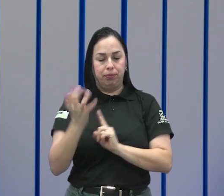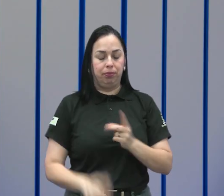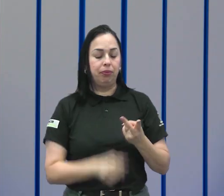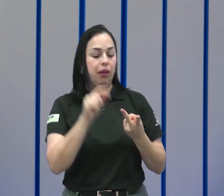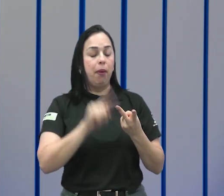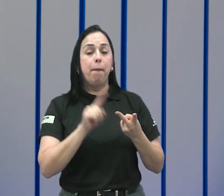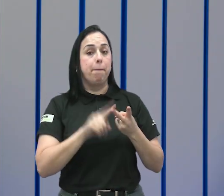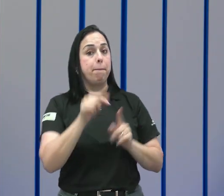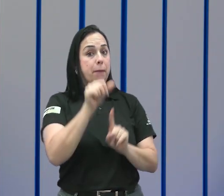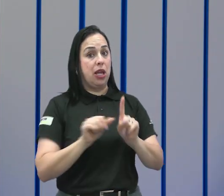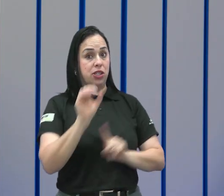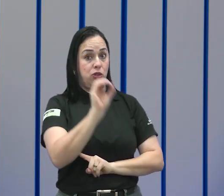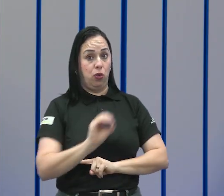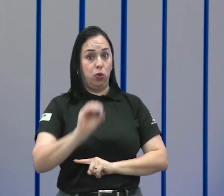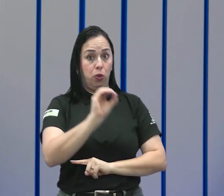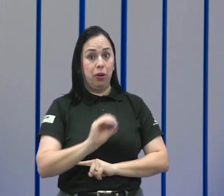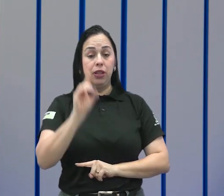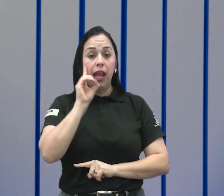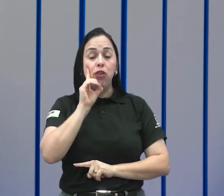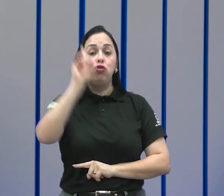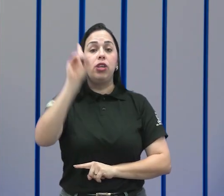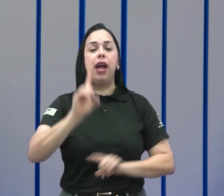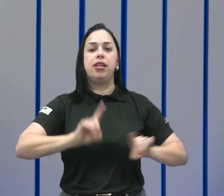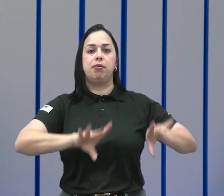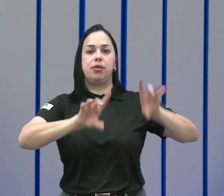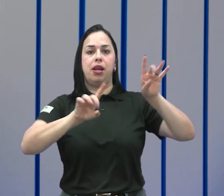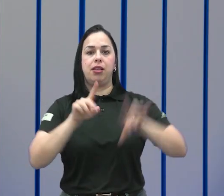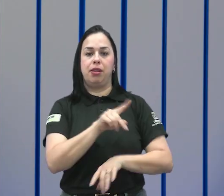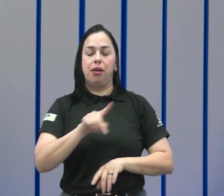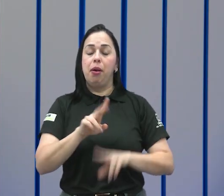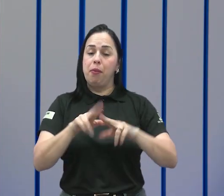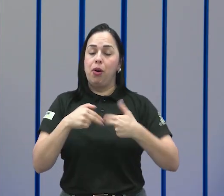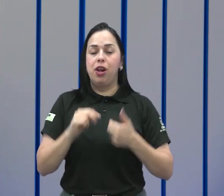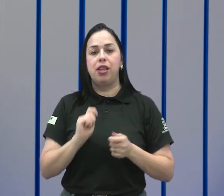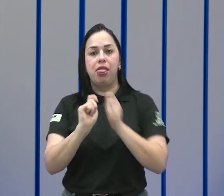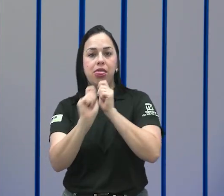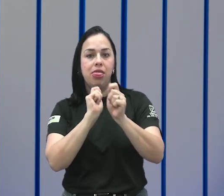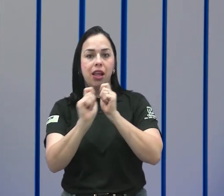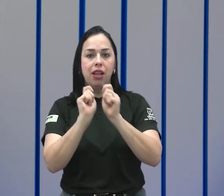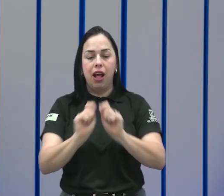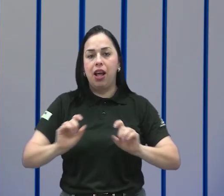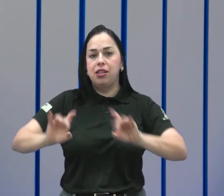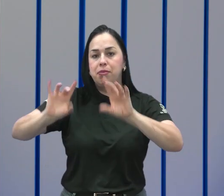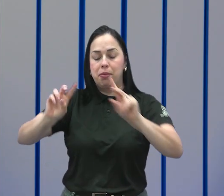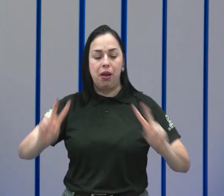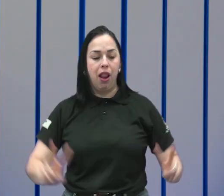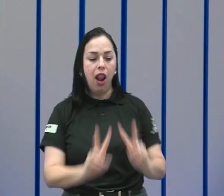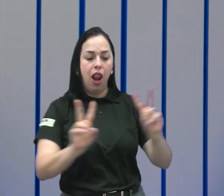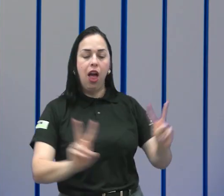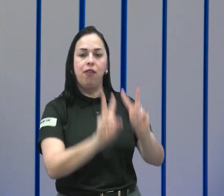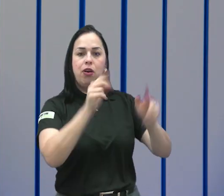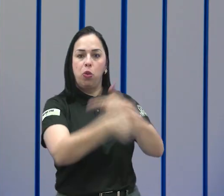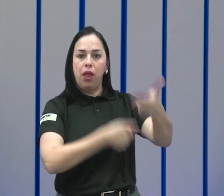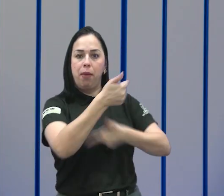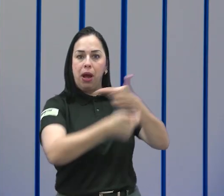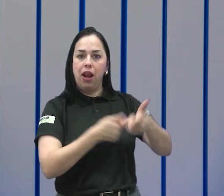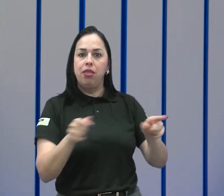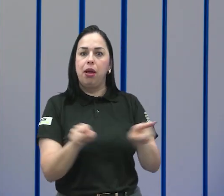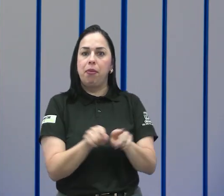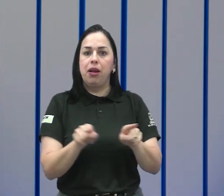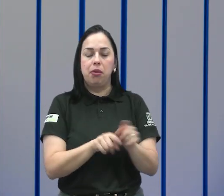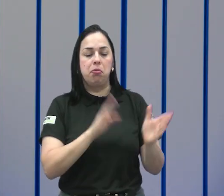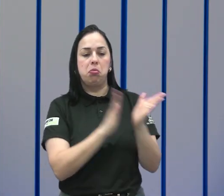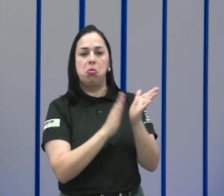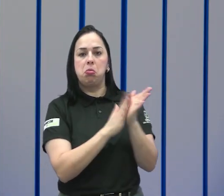por uma data especial, o Dia do Professor. Por isso, preparamos uma reportagem para valorizar a atuação deste